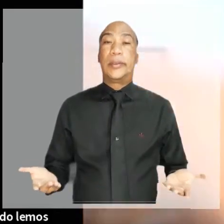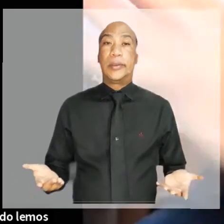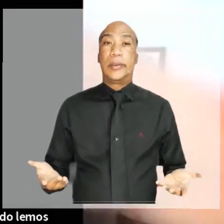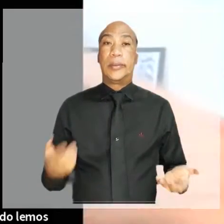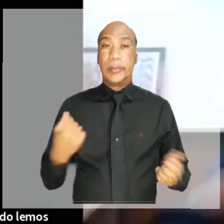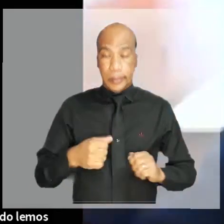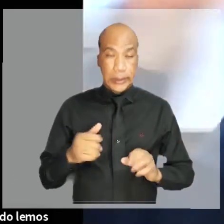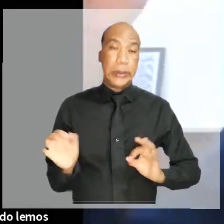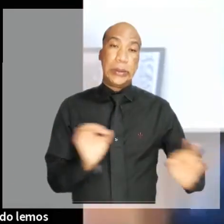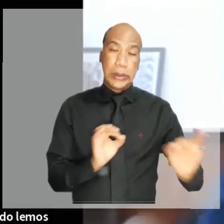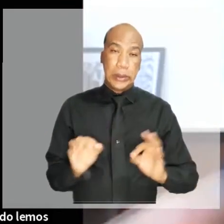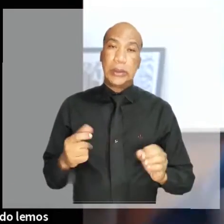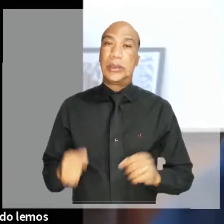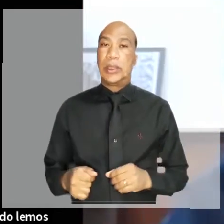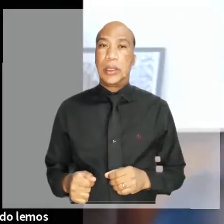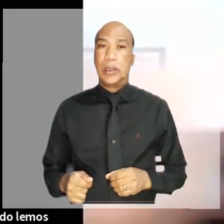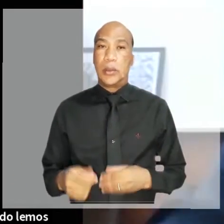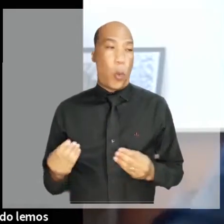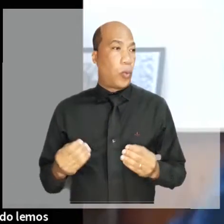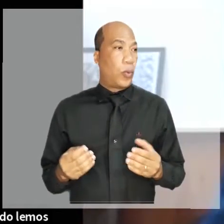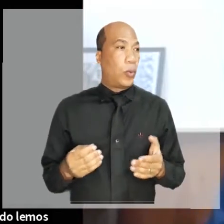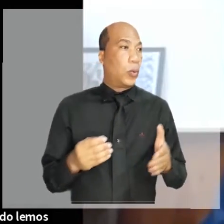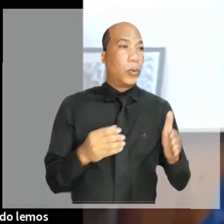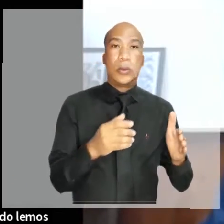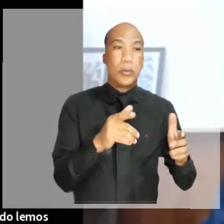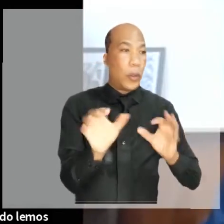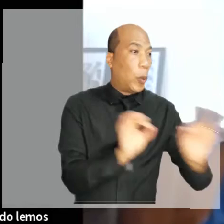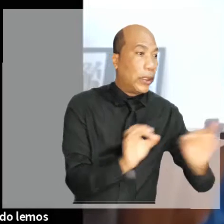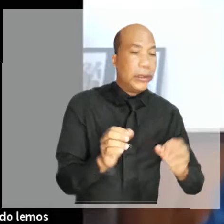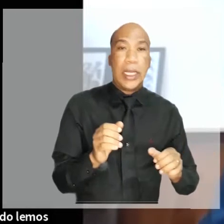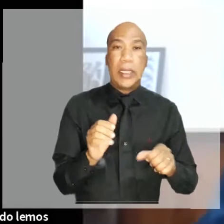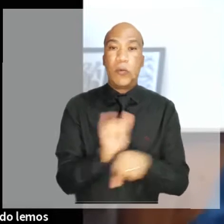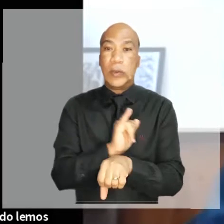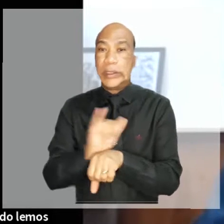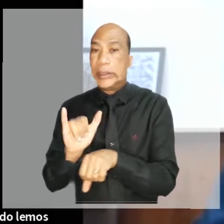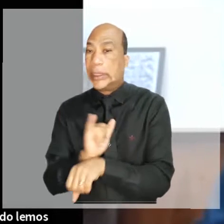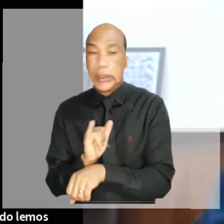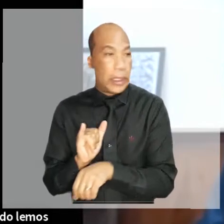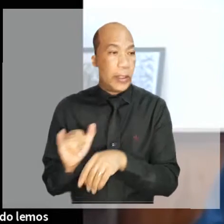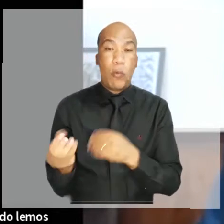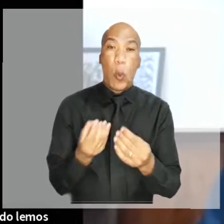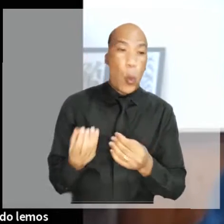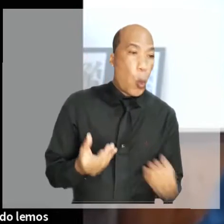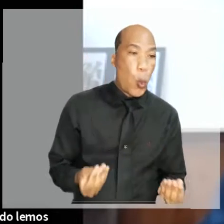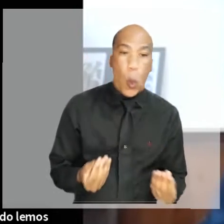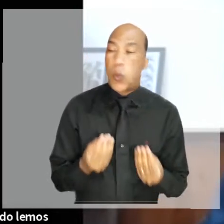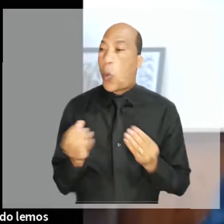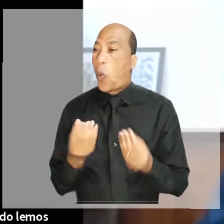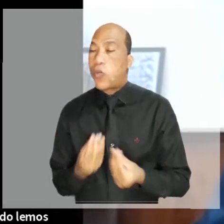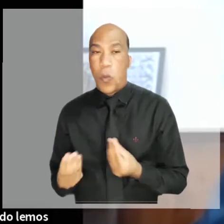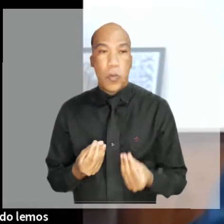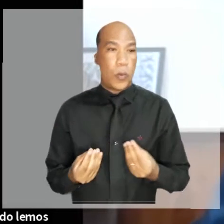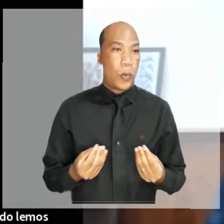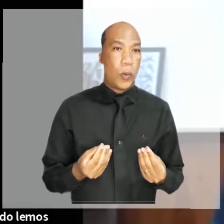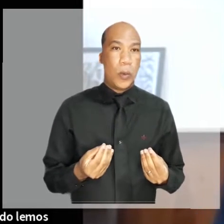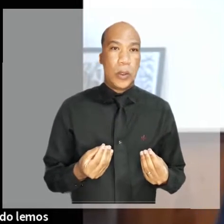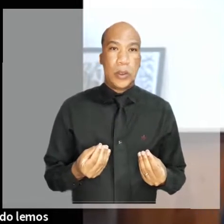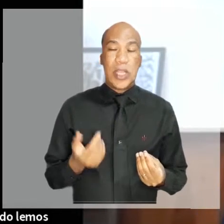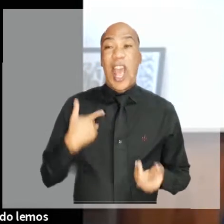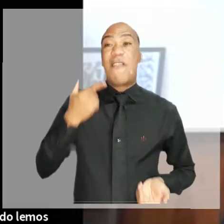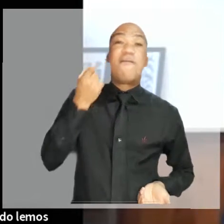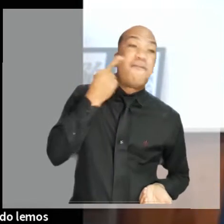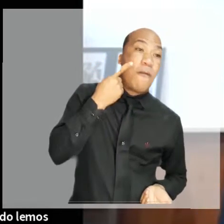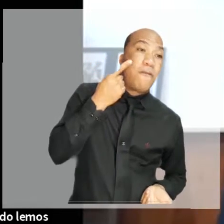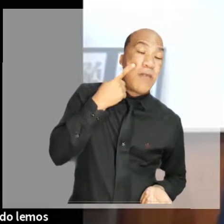caminho que a gente quer seguir, está aqui o planejamento, vamos fazer de uma forma controlada. Mas não é mais opcional, ou a gente faz